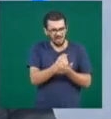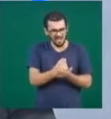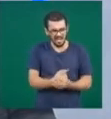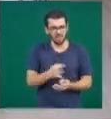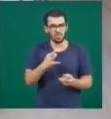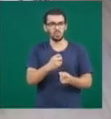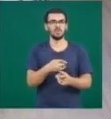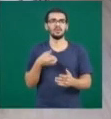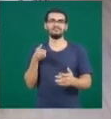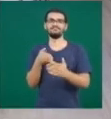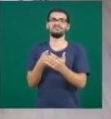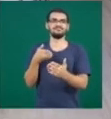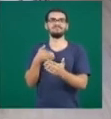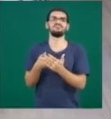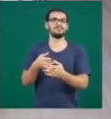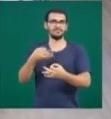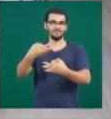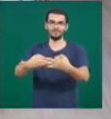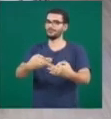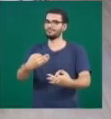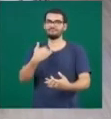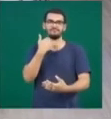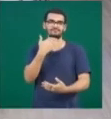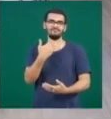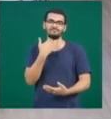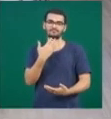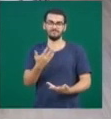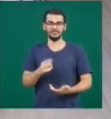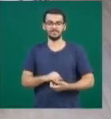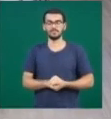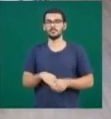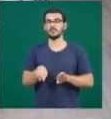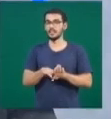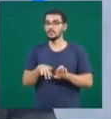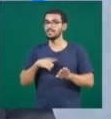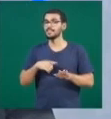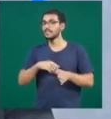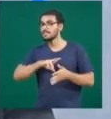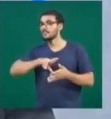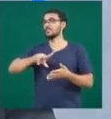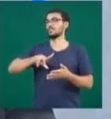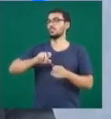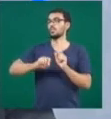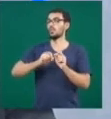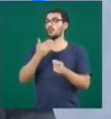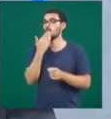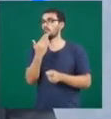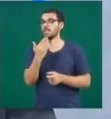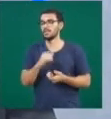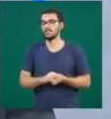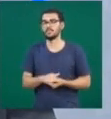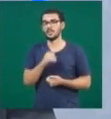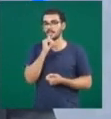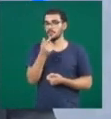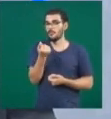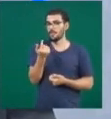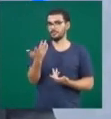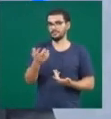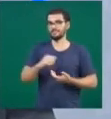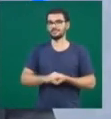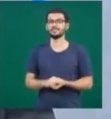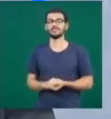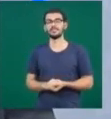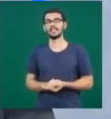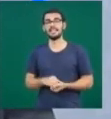justiça, né? Outro ponto também diz respeito aos pedidos, ao valor que ele pede. Então, hoje, se